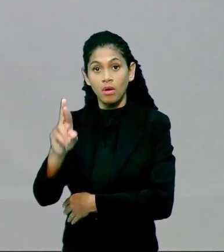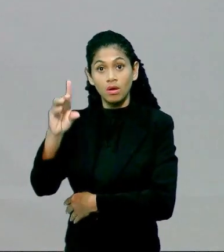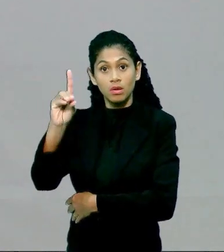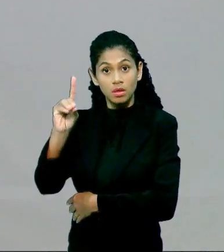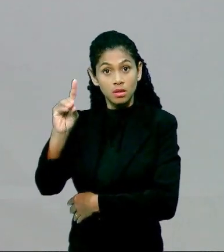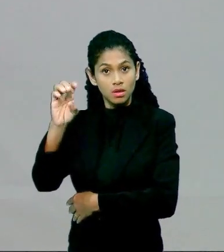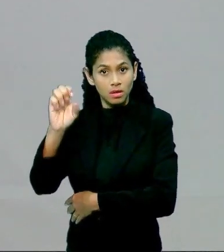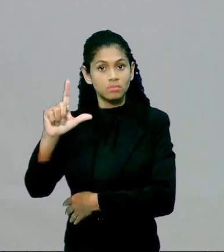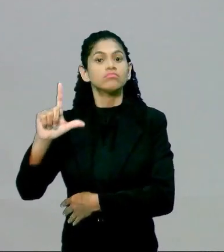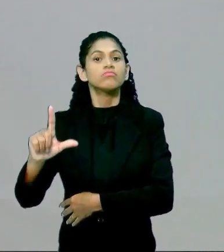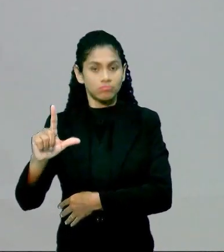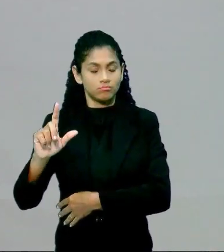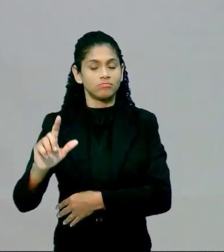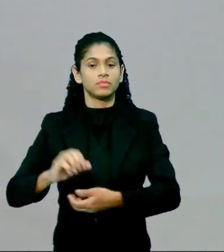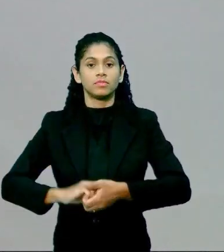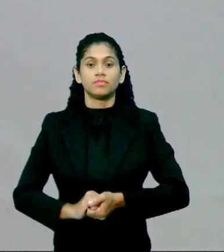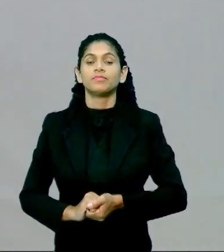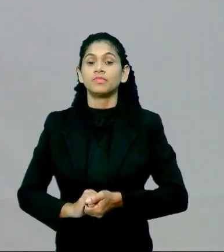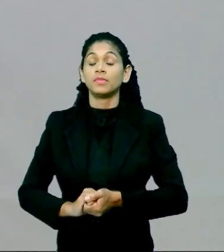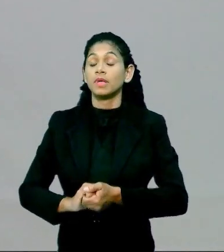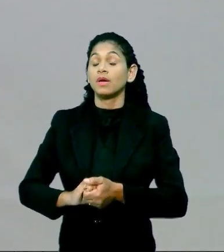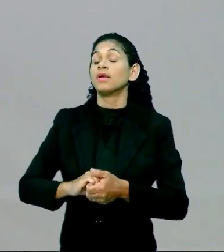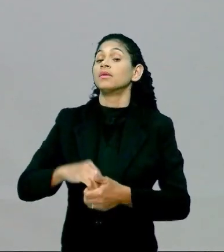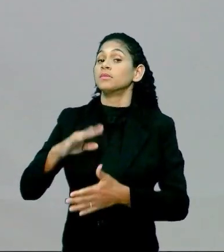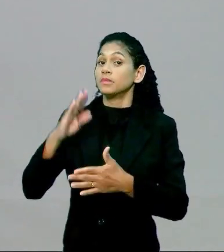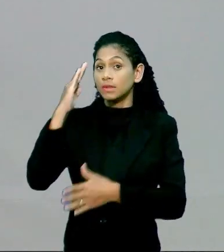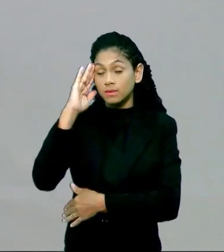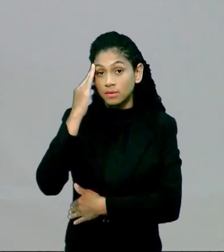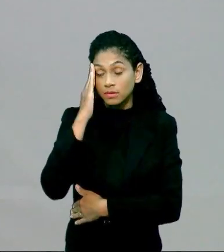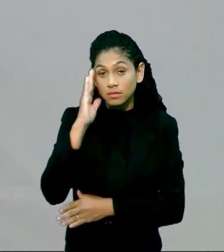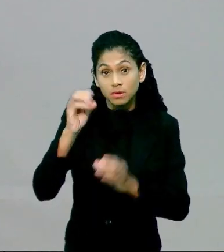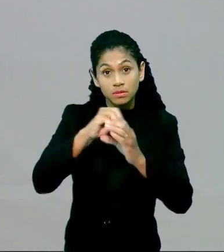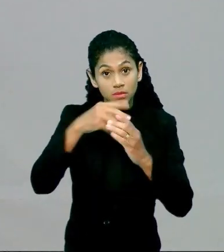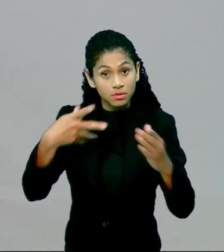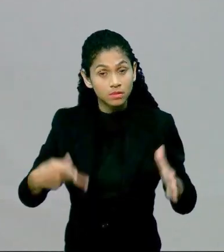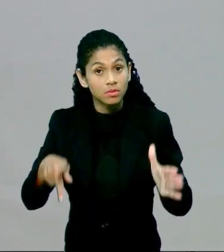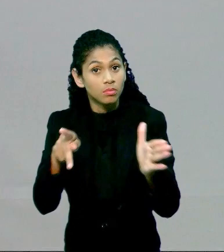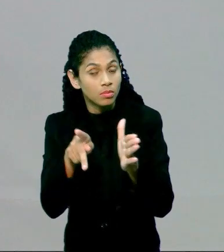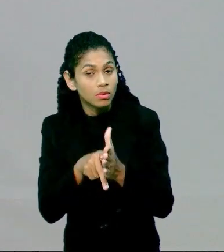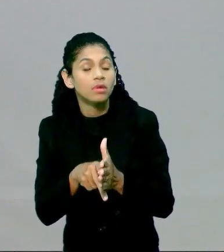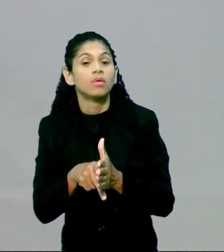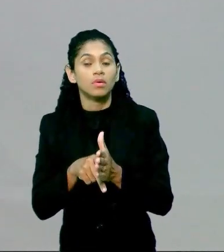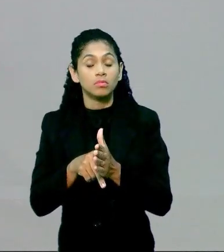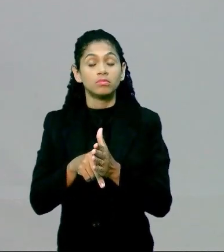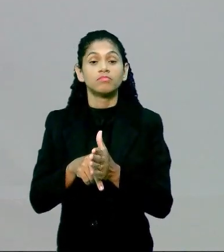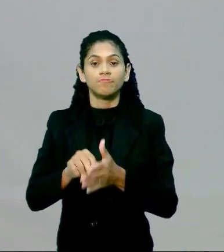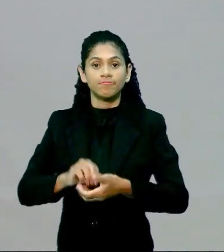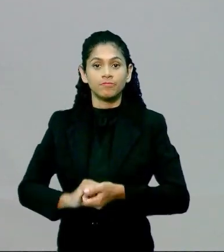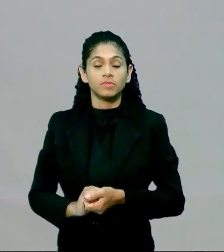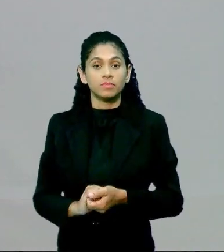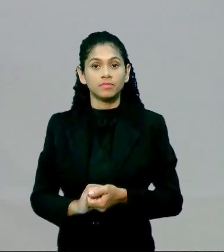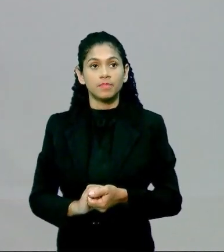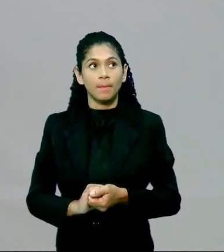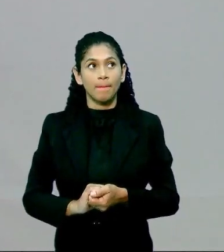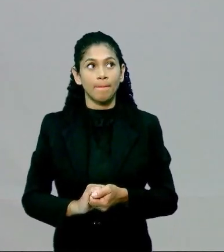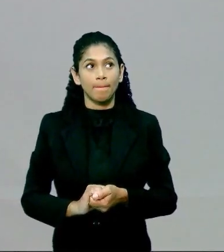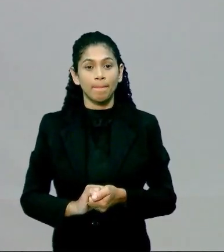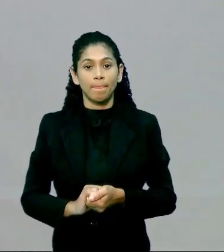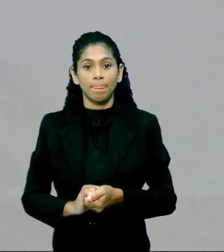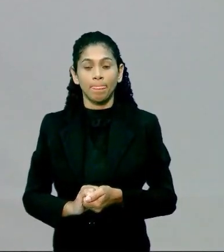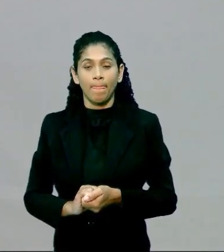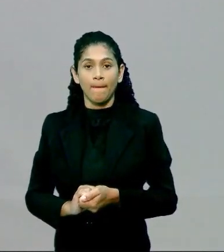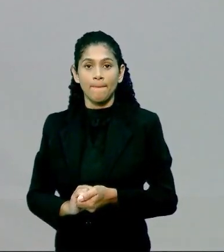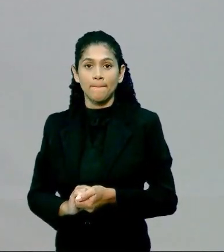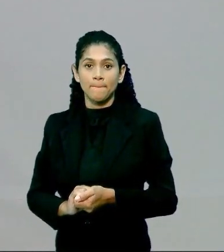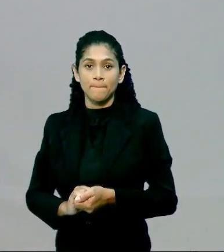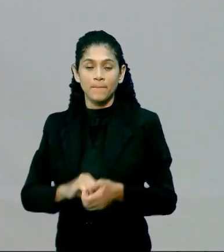o que é essa literatura, quais são as características dessa literatura e, por último, analisaremos questões do